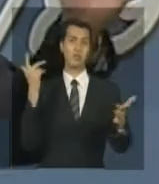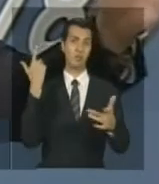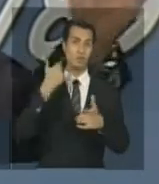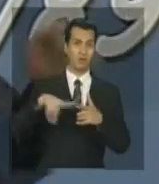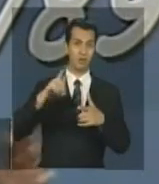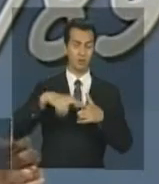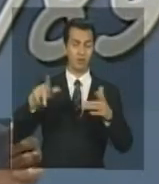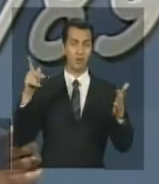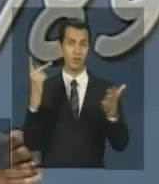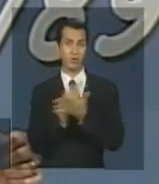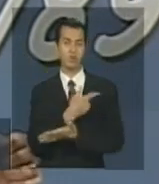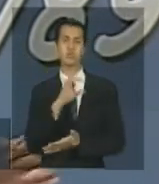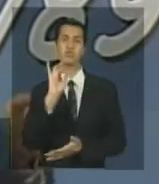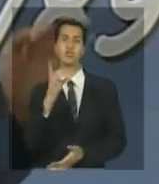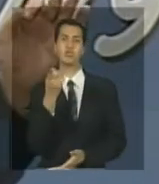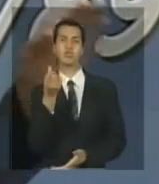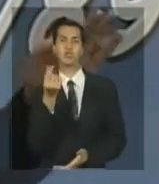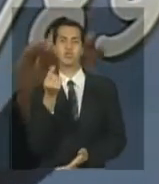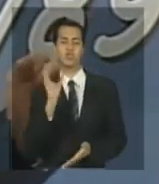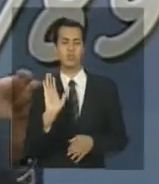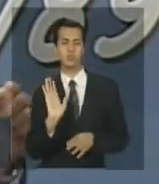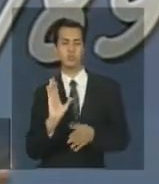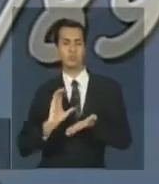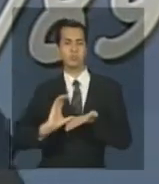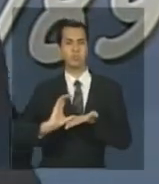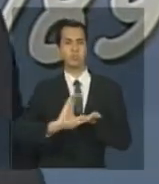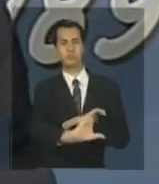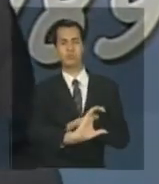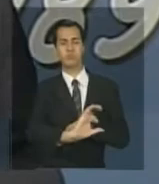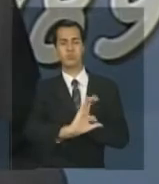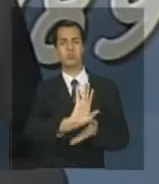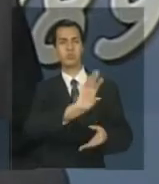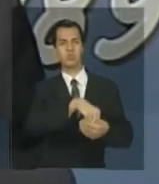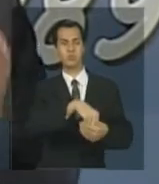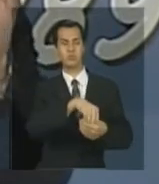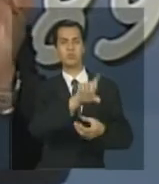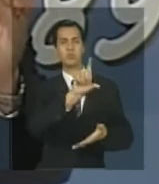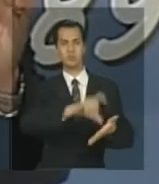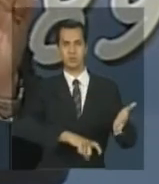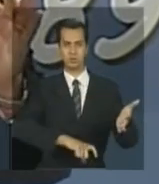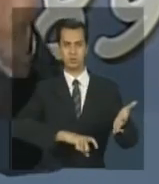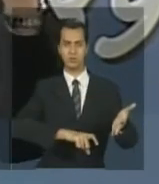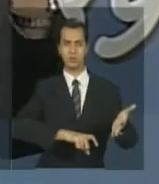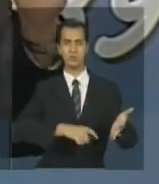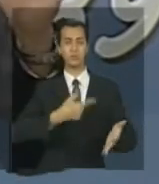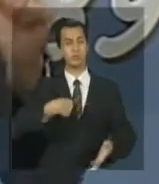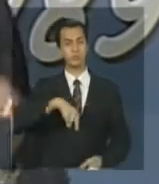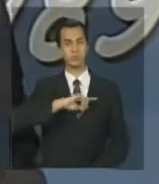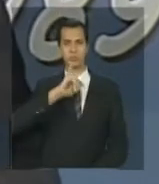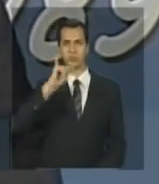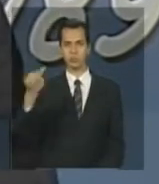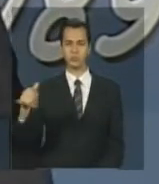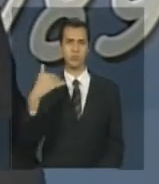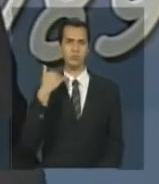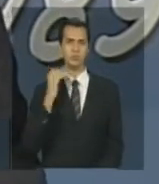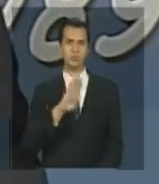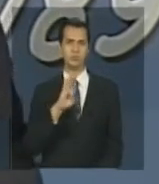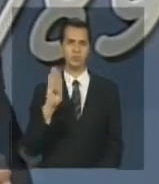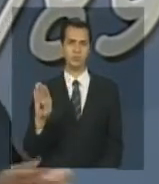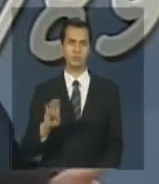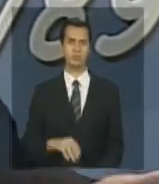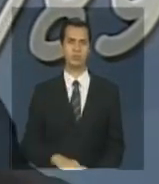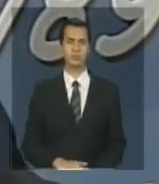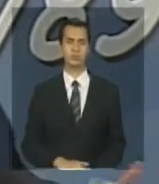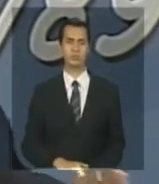apenas carrega o crédito a gente é o turiza o Banco do Brasil a carregar o crédito naquele valor que